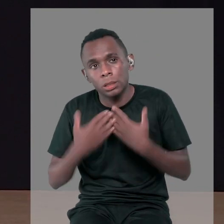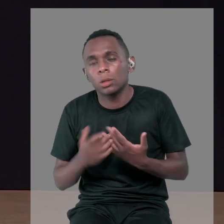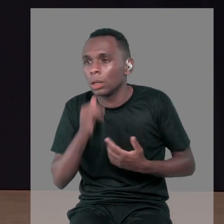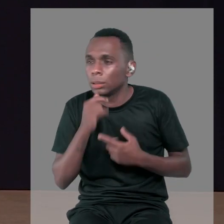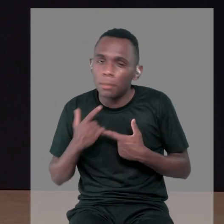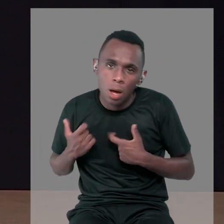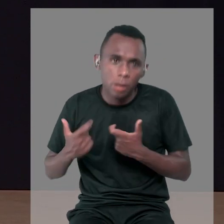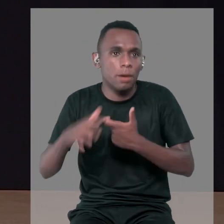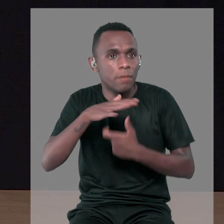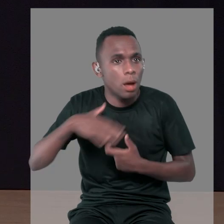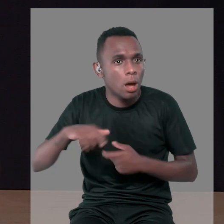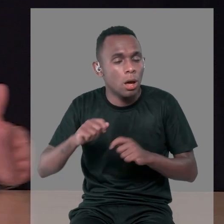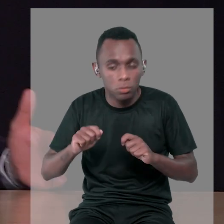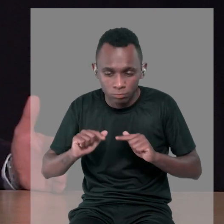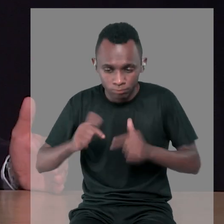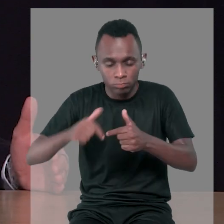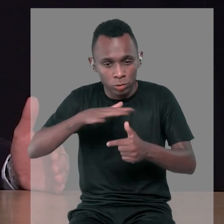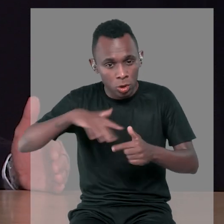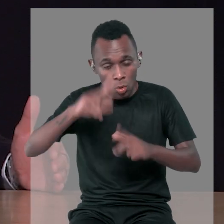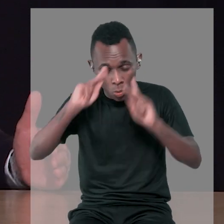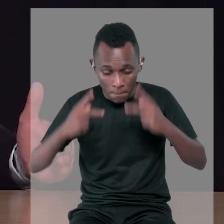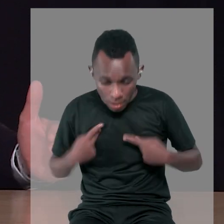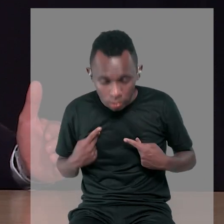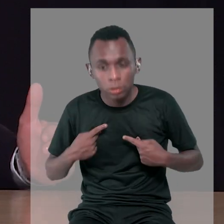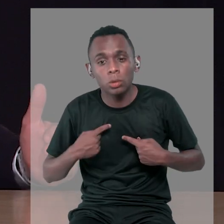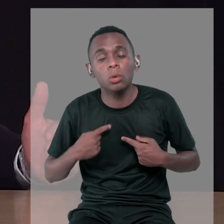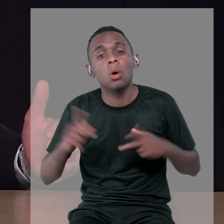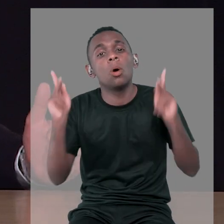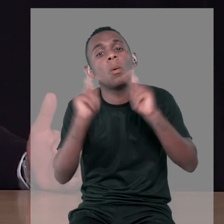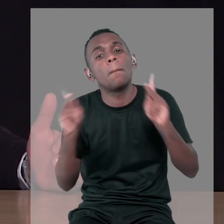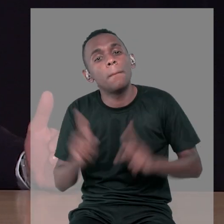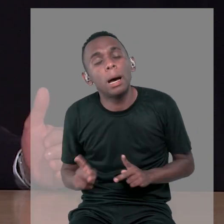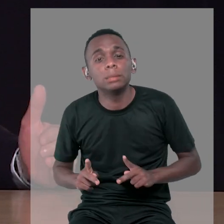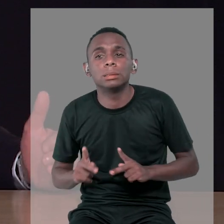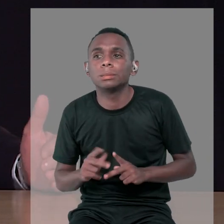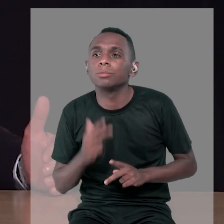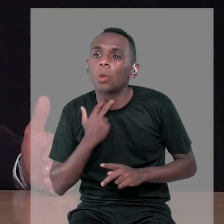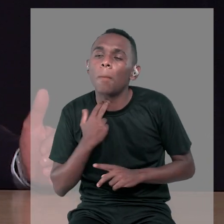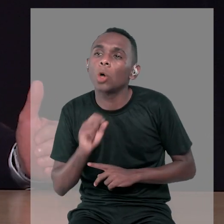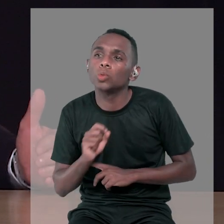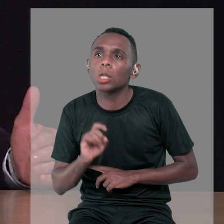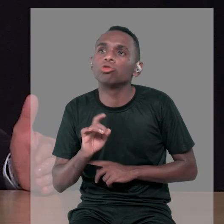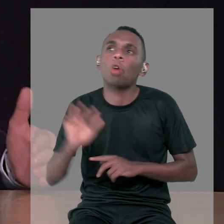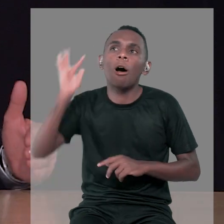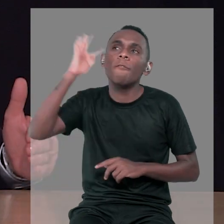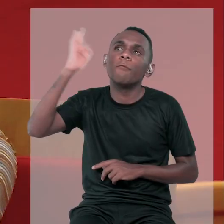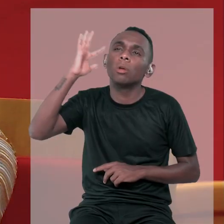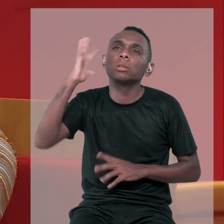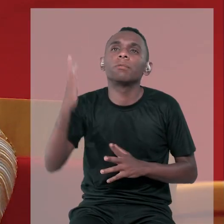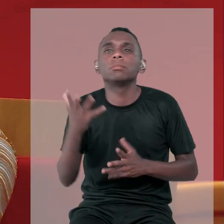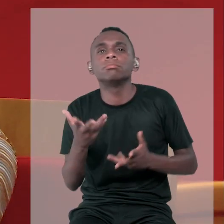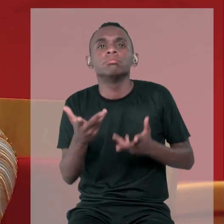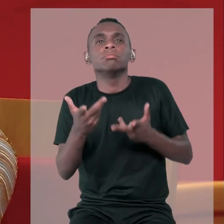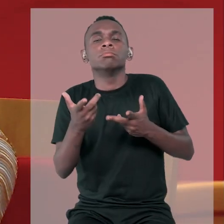humana, né, um pacifismo não pode ser só uma filosofia encantoada, ela tem que ser uma